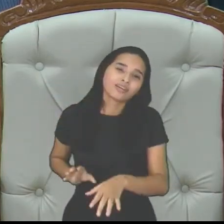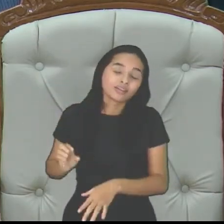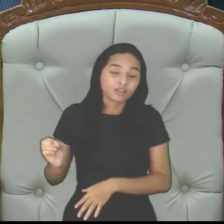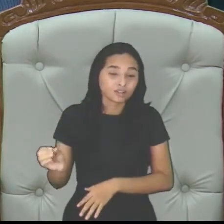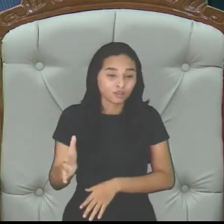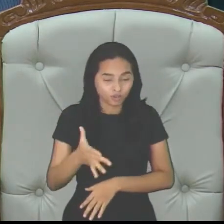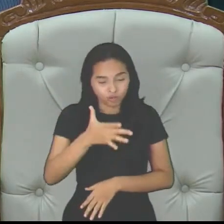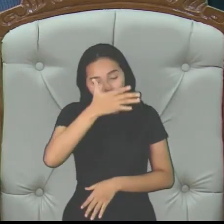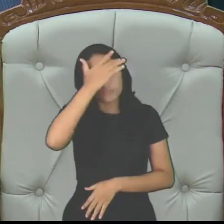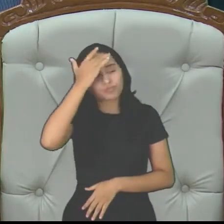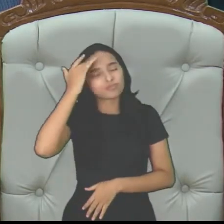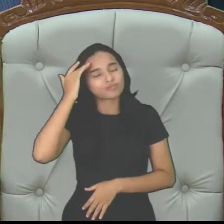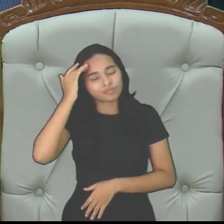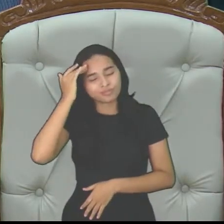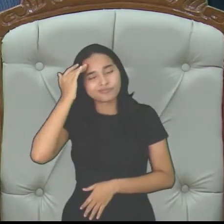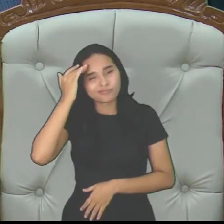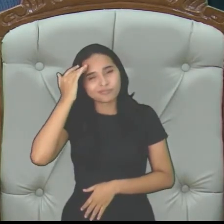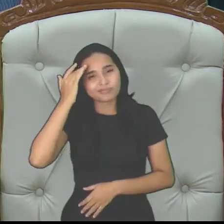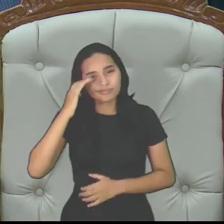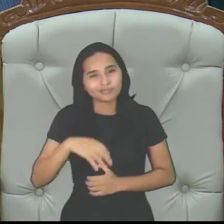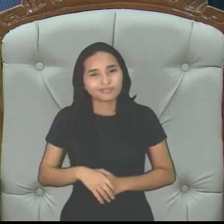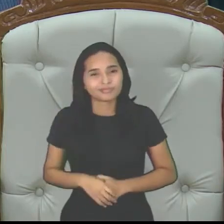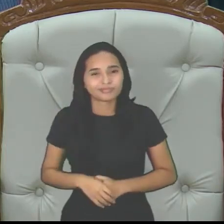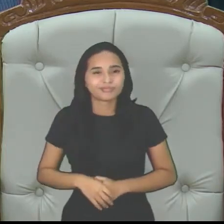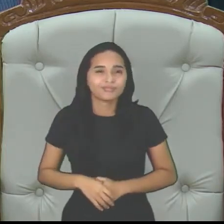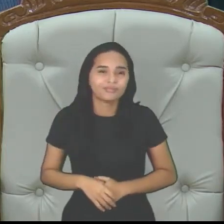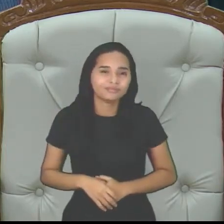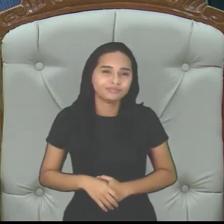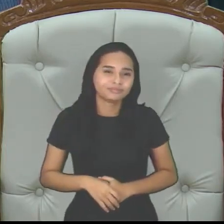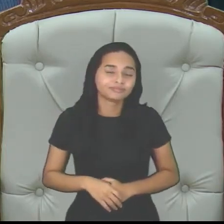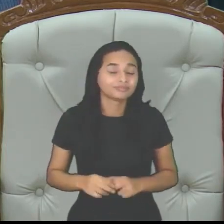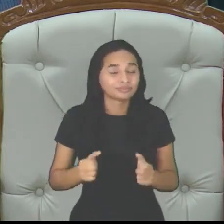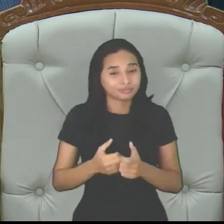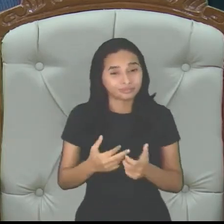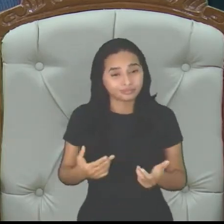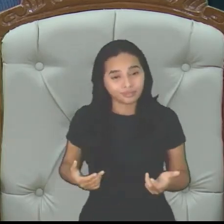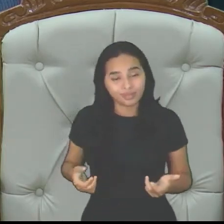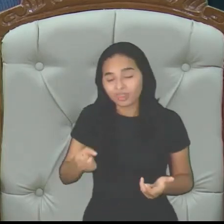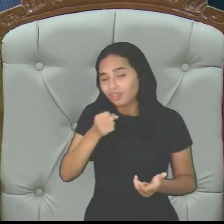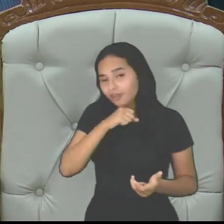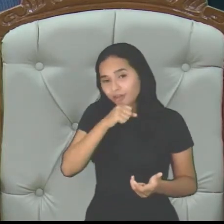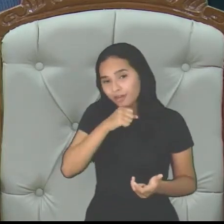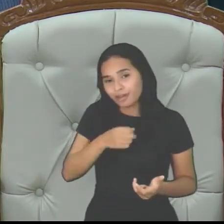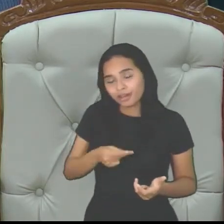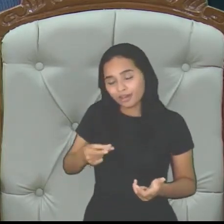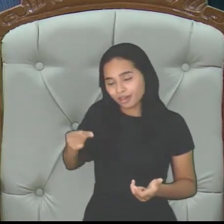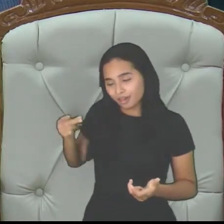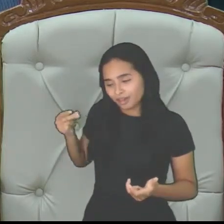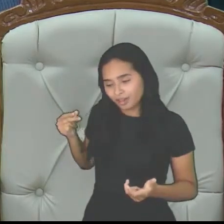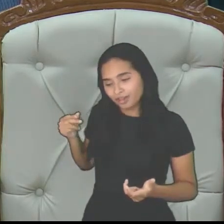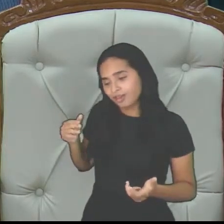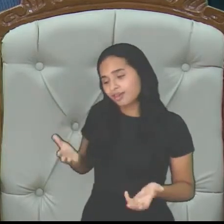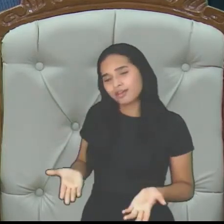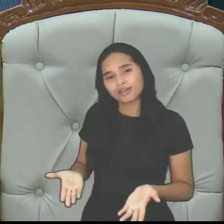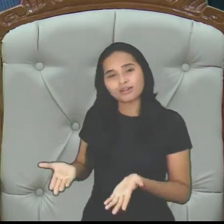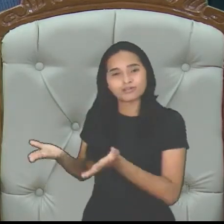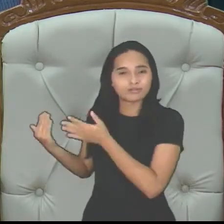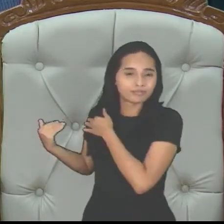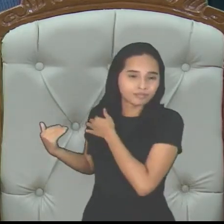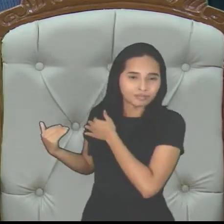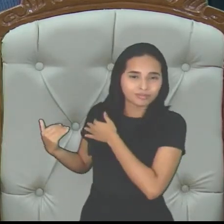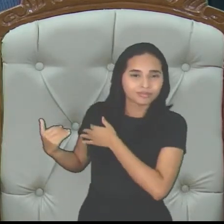nova criatura é. As coisas velhas já se